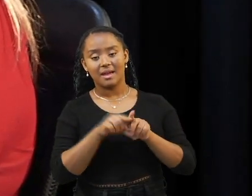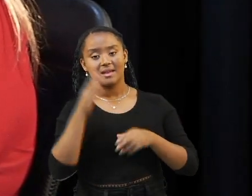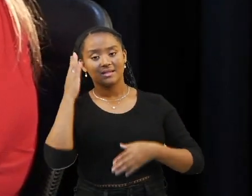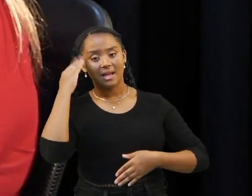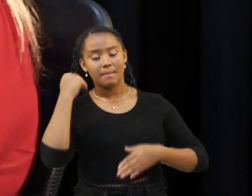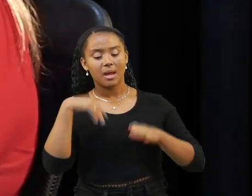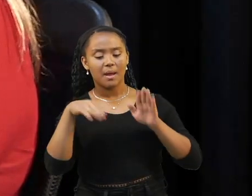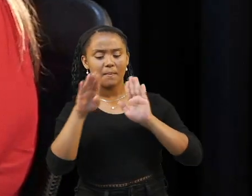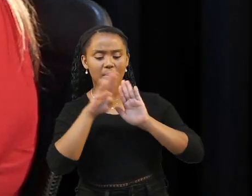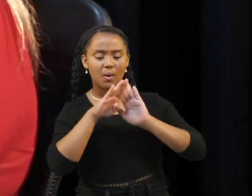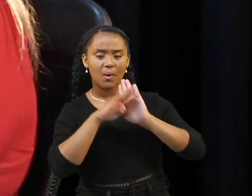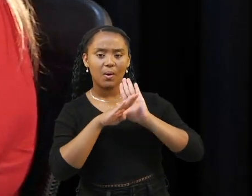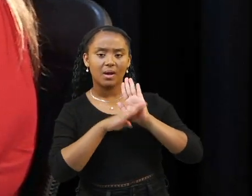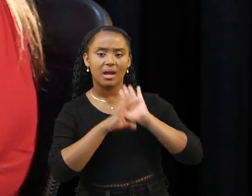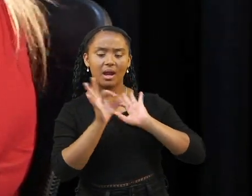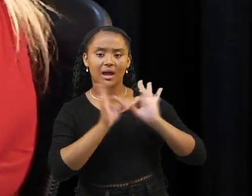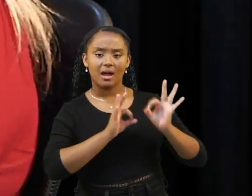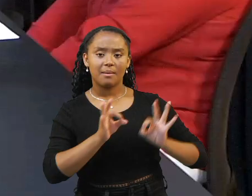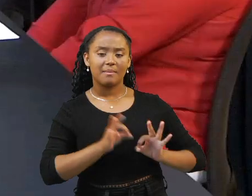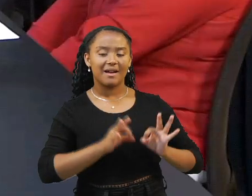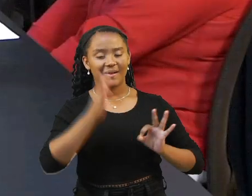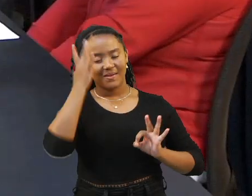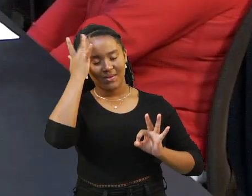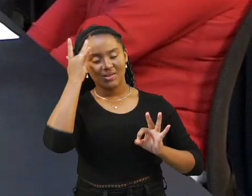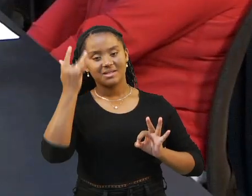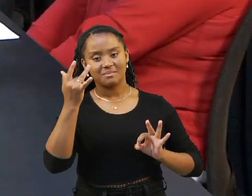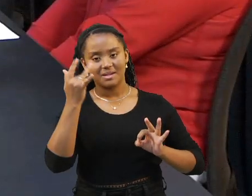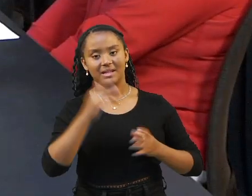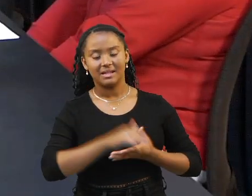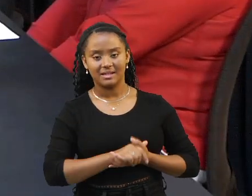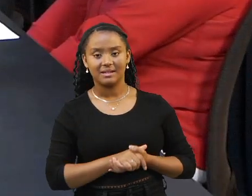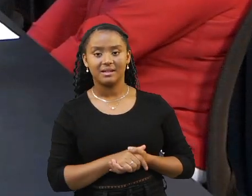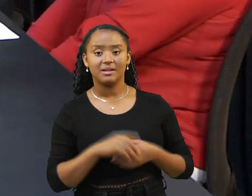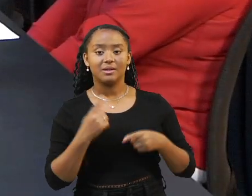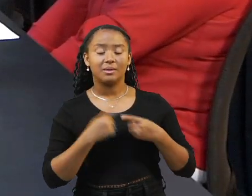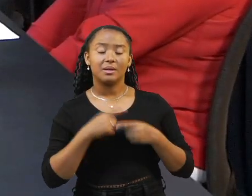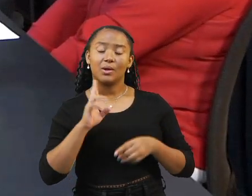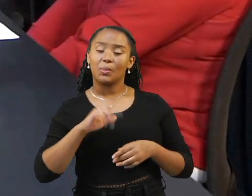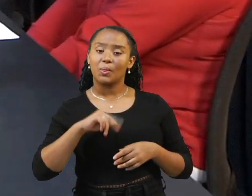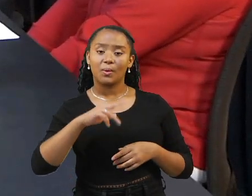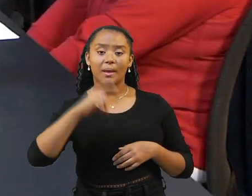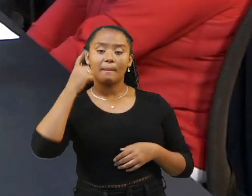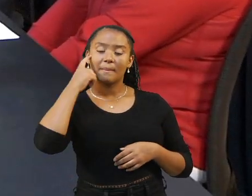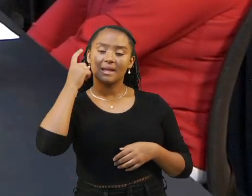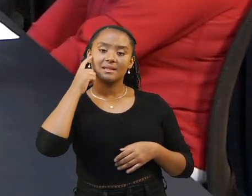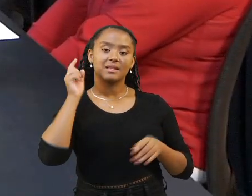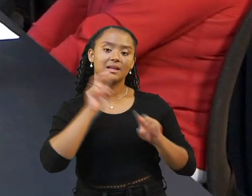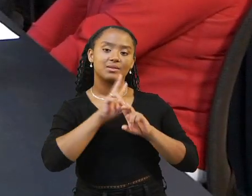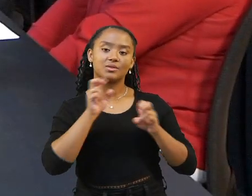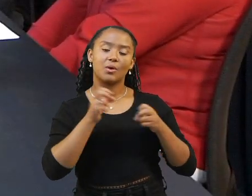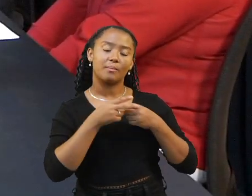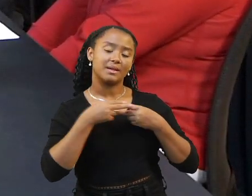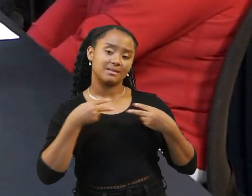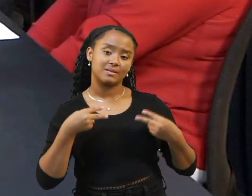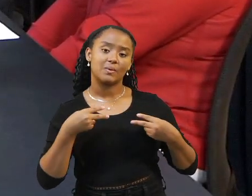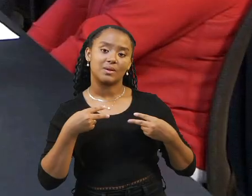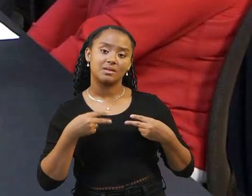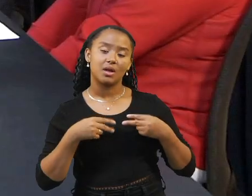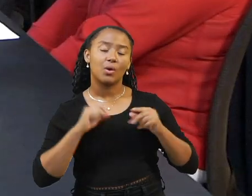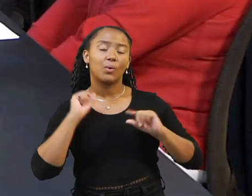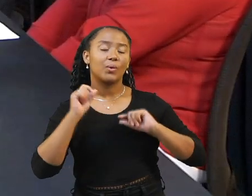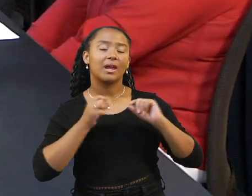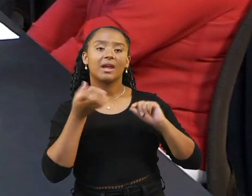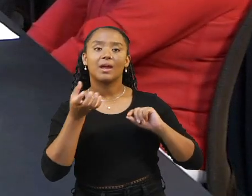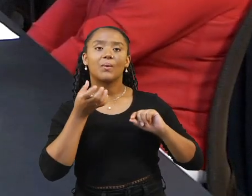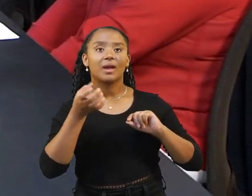isso também, saber programar um pouquinho mais do nosso amanhã, né? Que eu não tinha parado para pensar